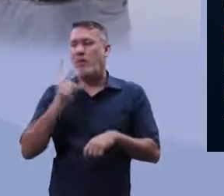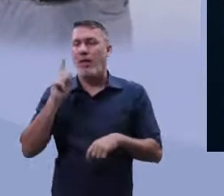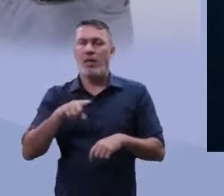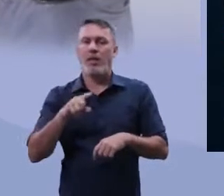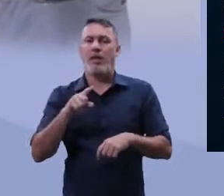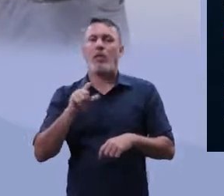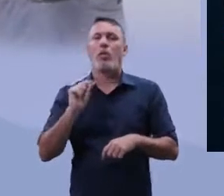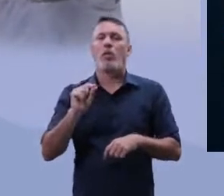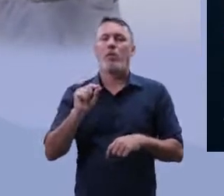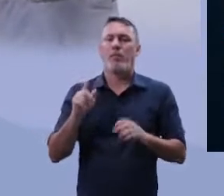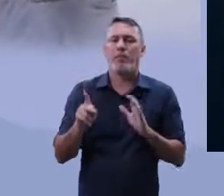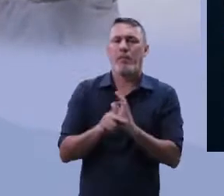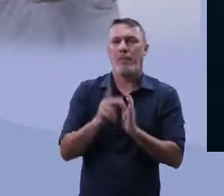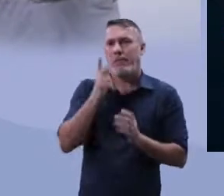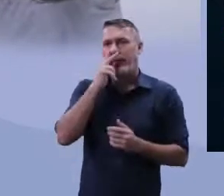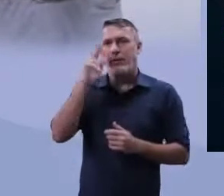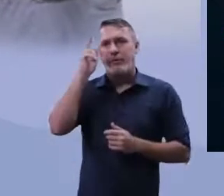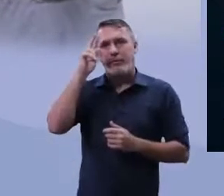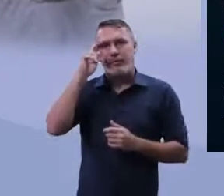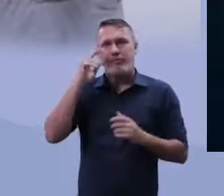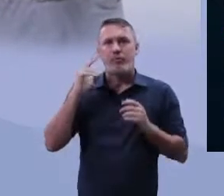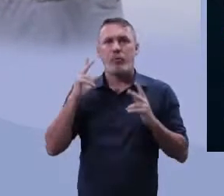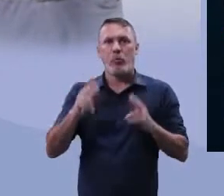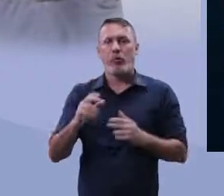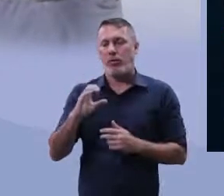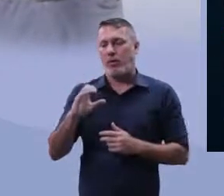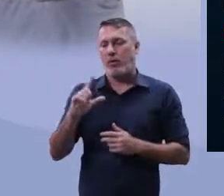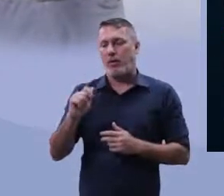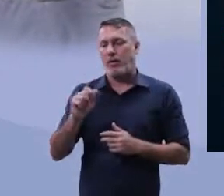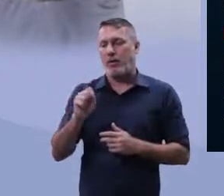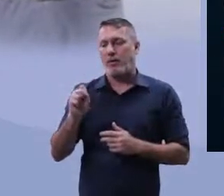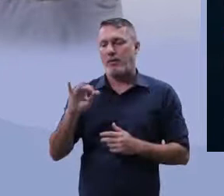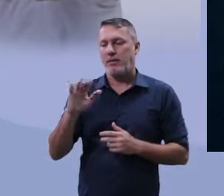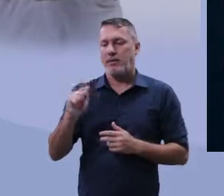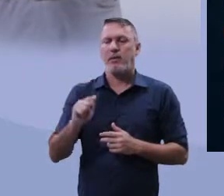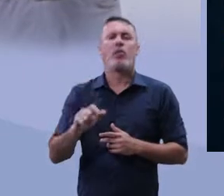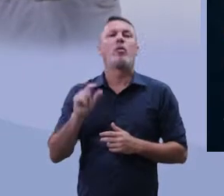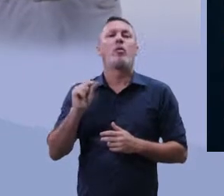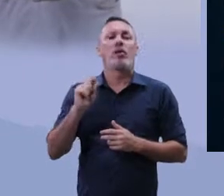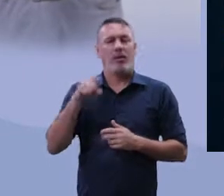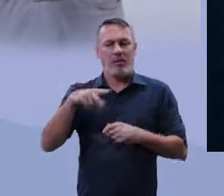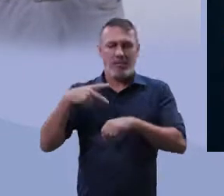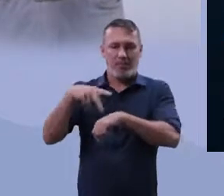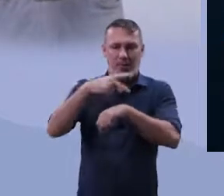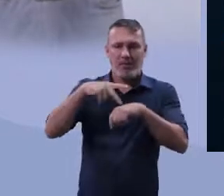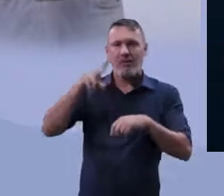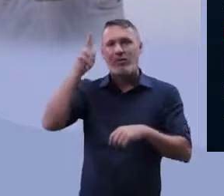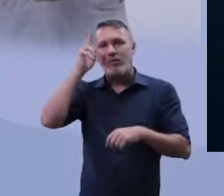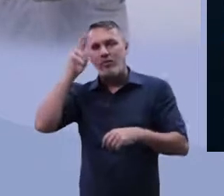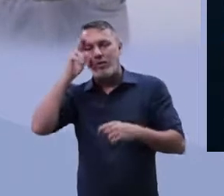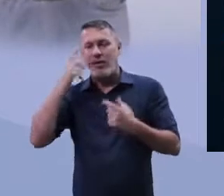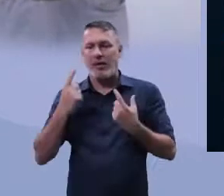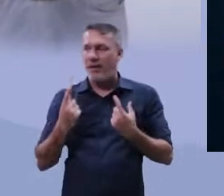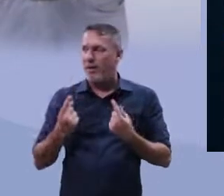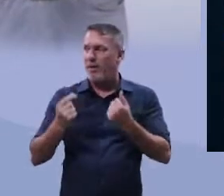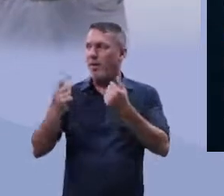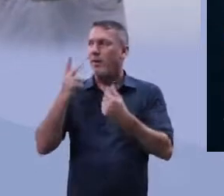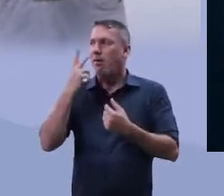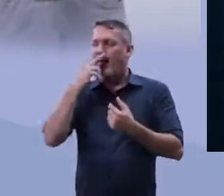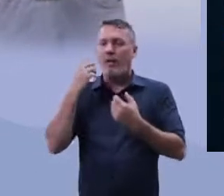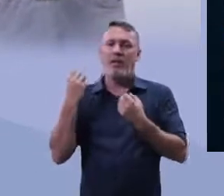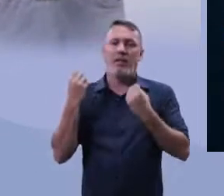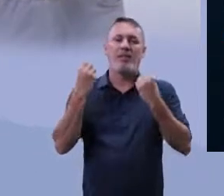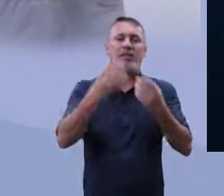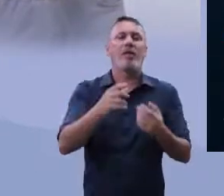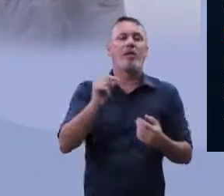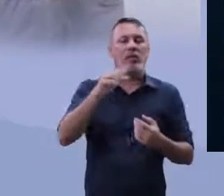clássica, né, onde você vai ter que os países, né, vamos dizer assim, mais ricos, eles mandavam